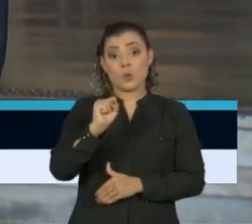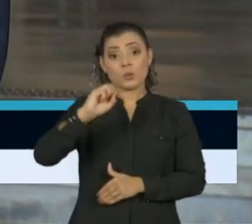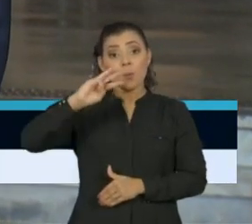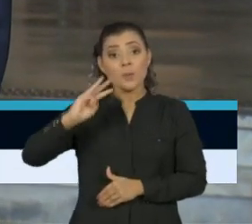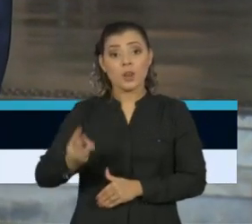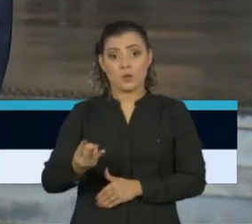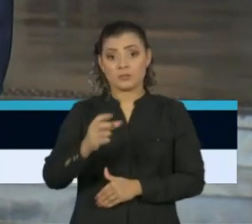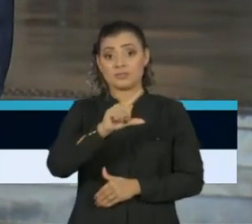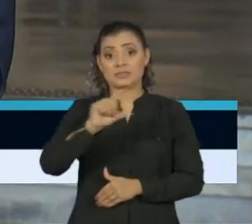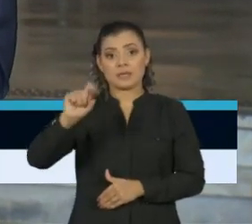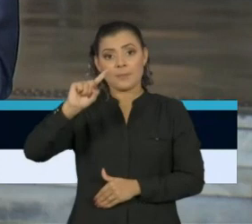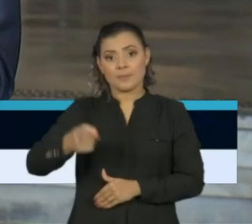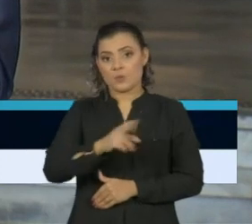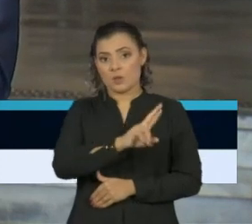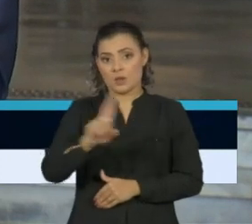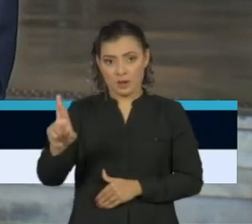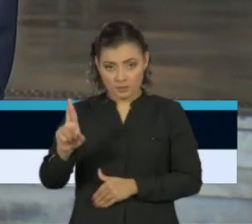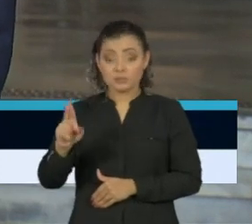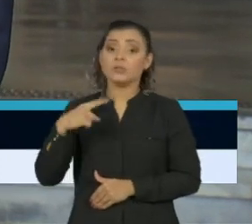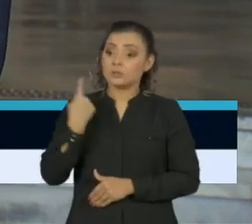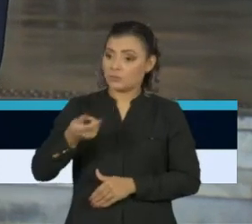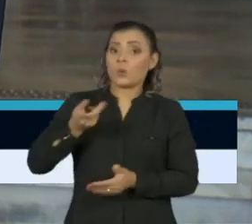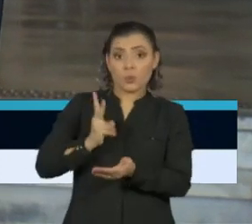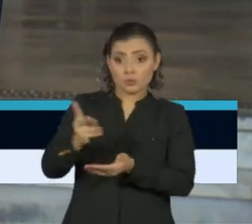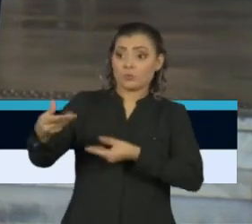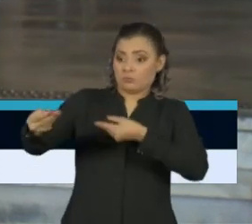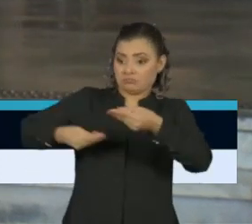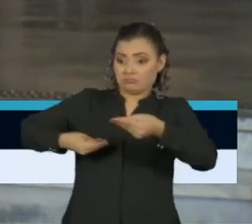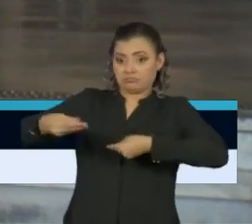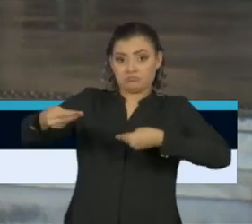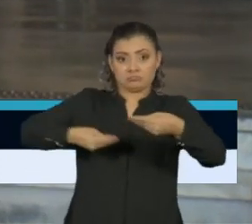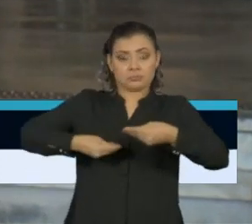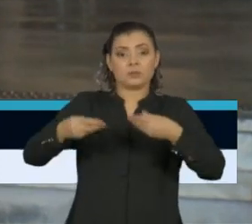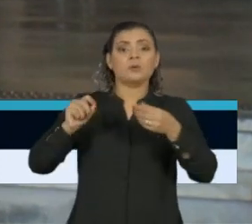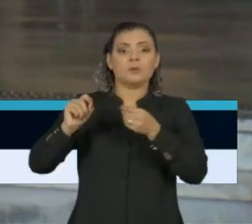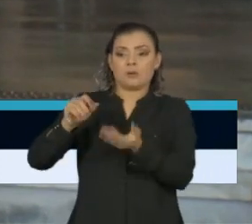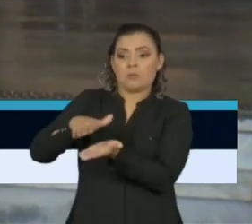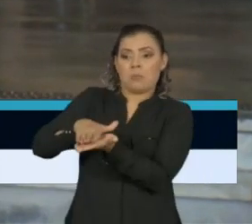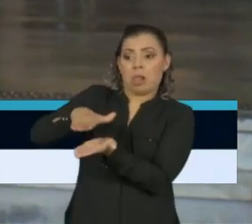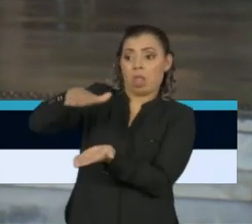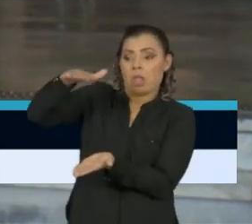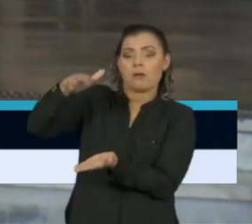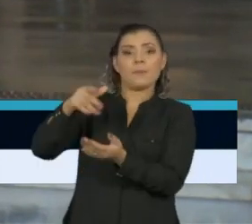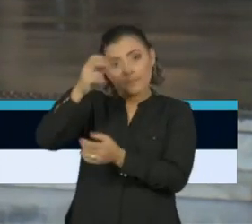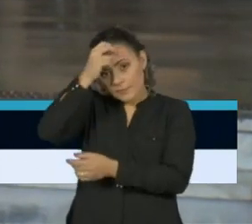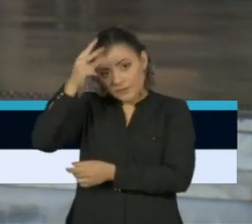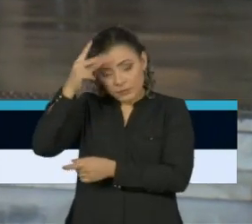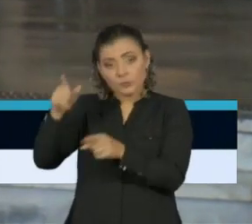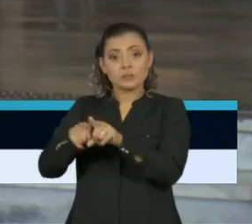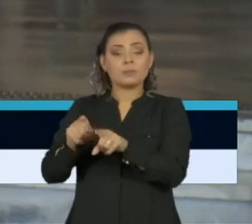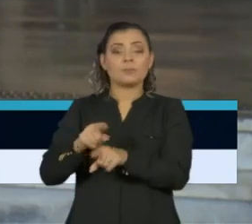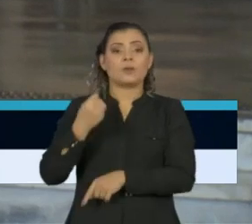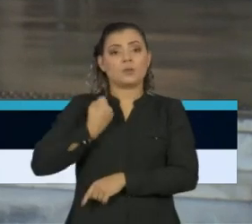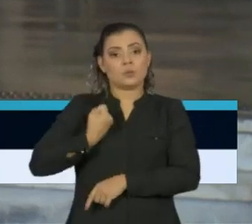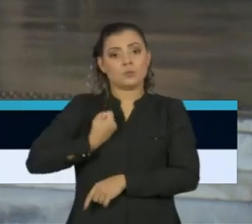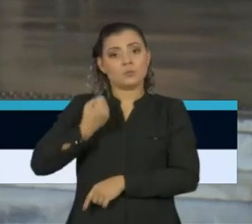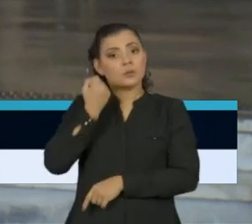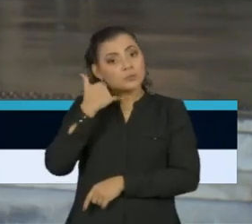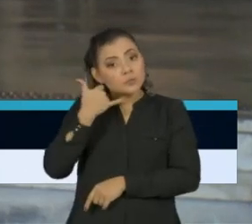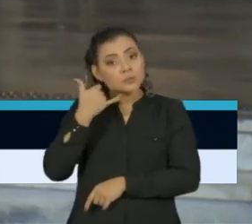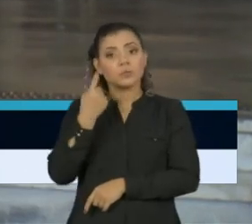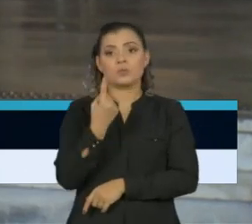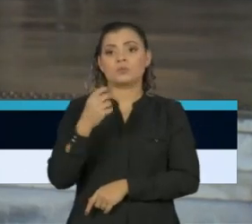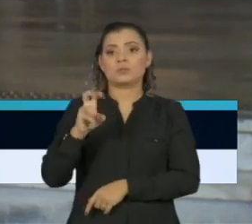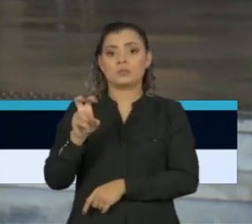R$8.100.000 e continuamos a receber, em especial pela nossa central do 156,